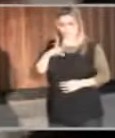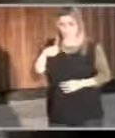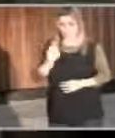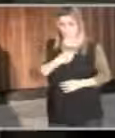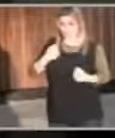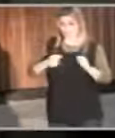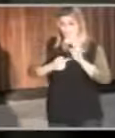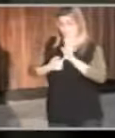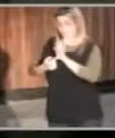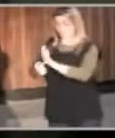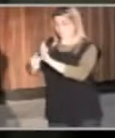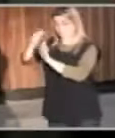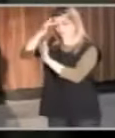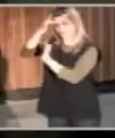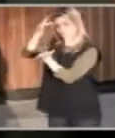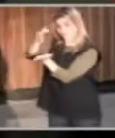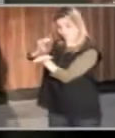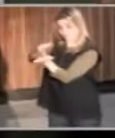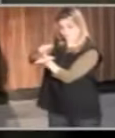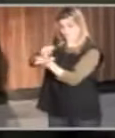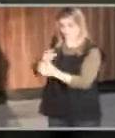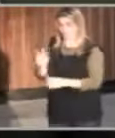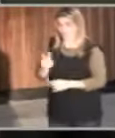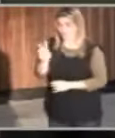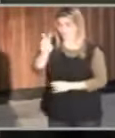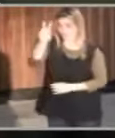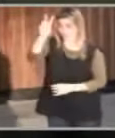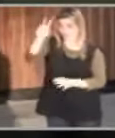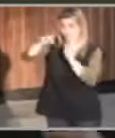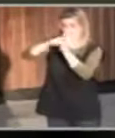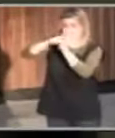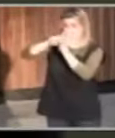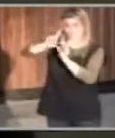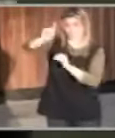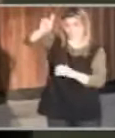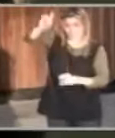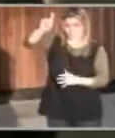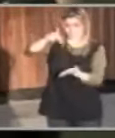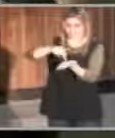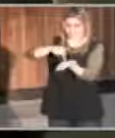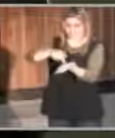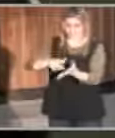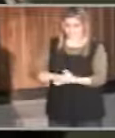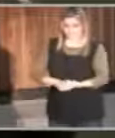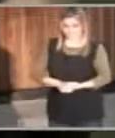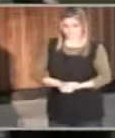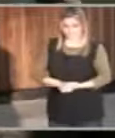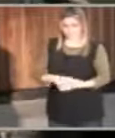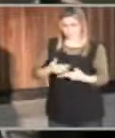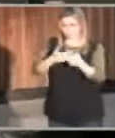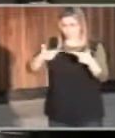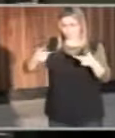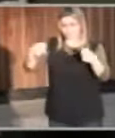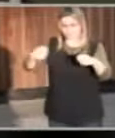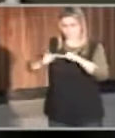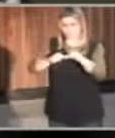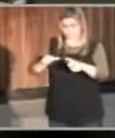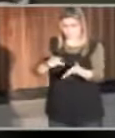fé e dos valores para a nova geração então alguma coisa tem que mudar